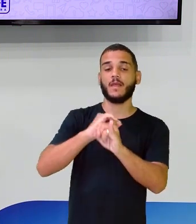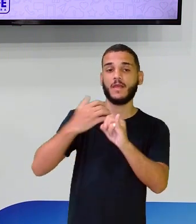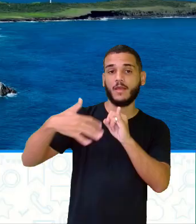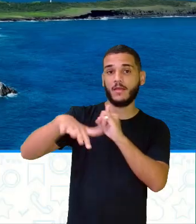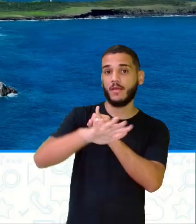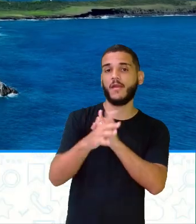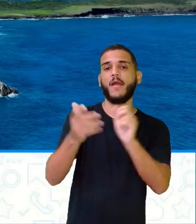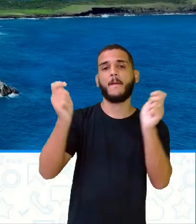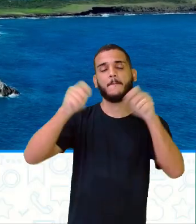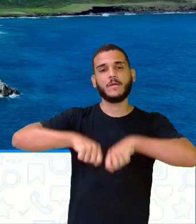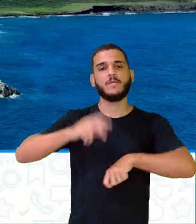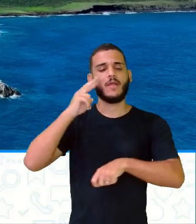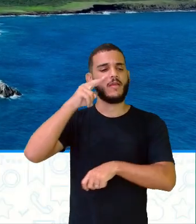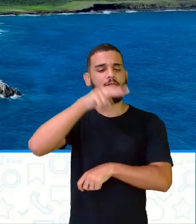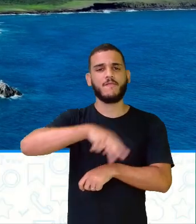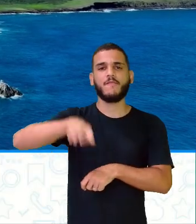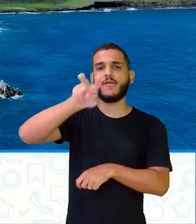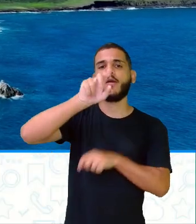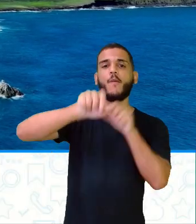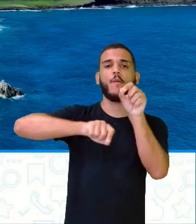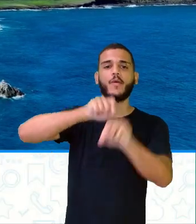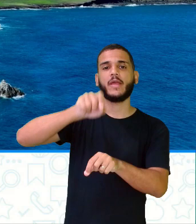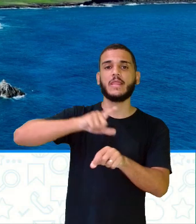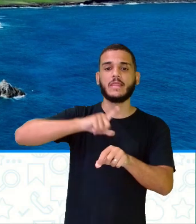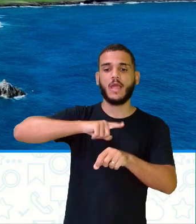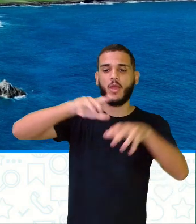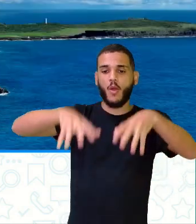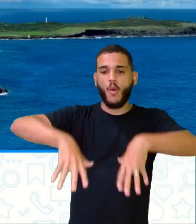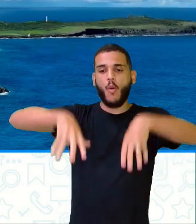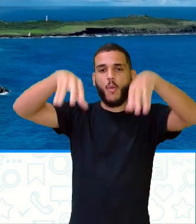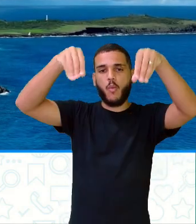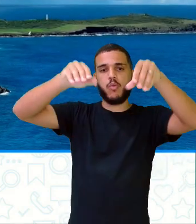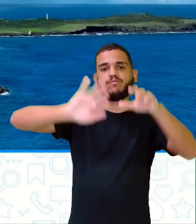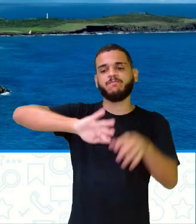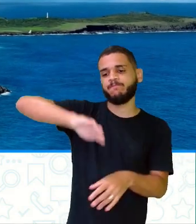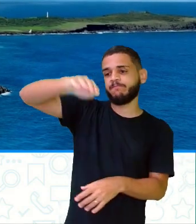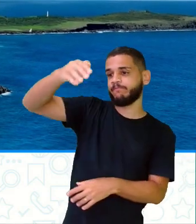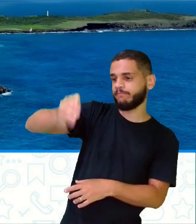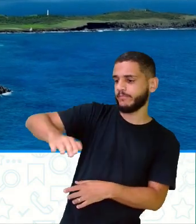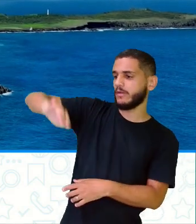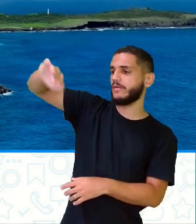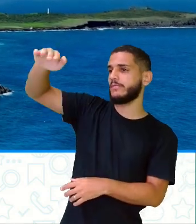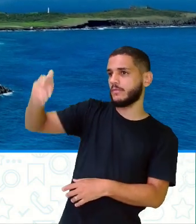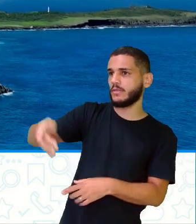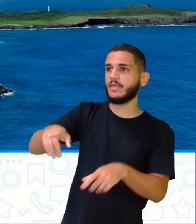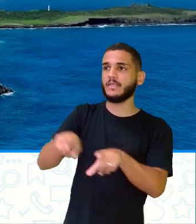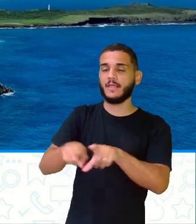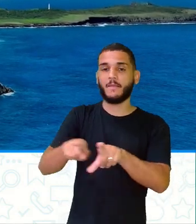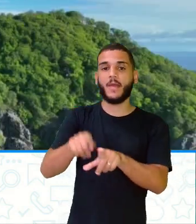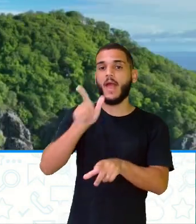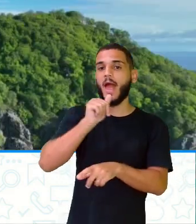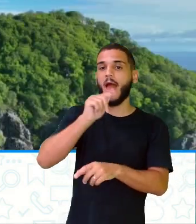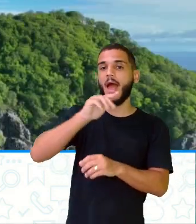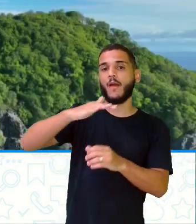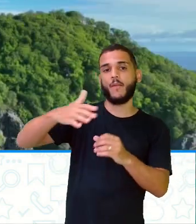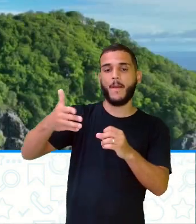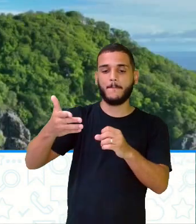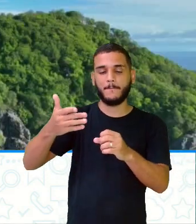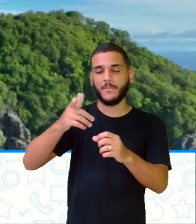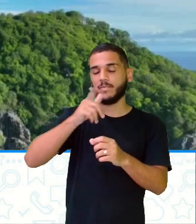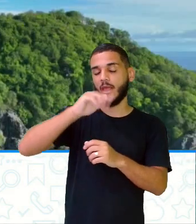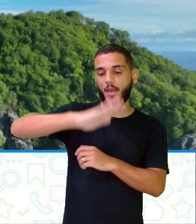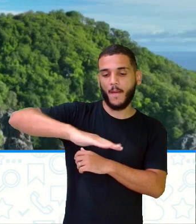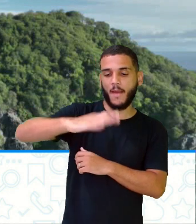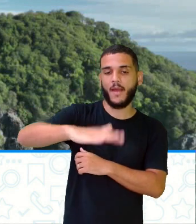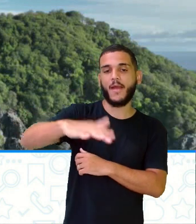partes visíveis de cadeias de montanhas que ficam, ó, debaixo da água. Olha só que interessante isso.